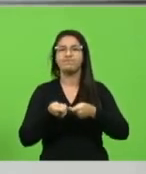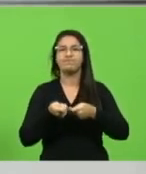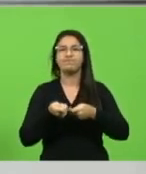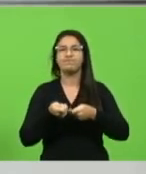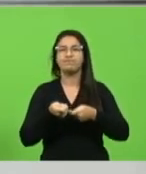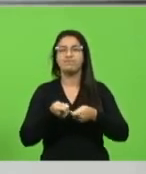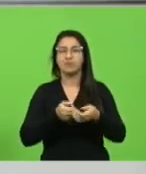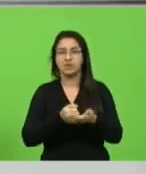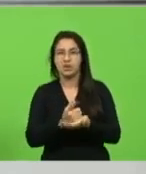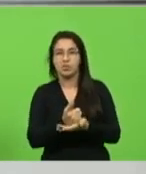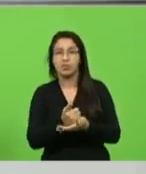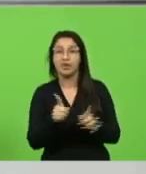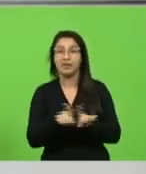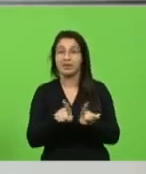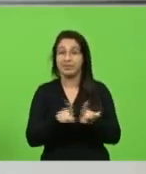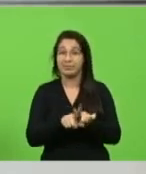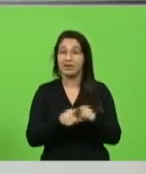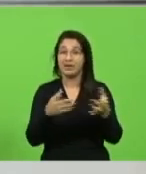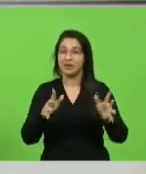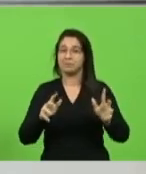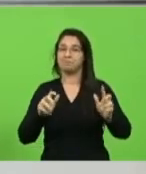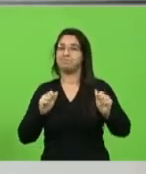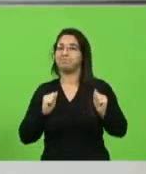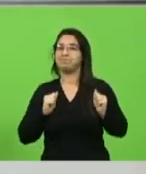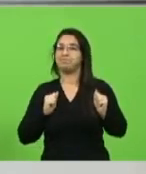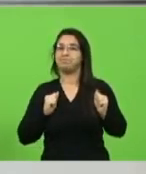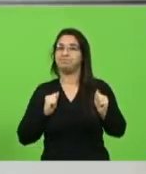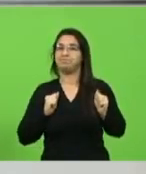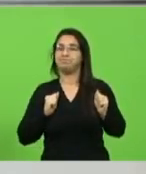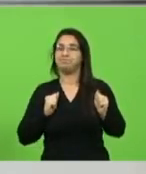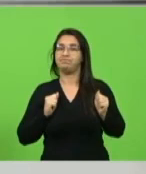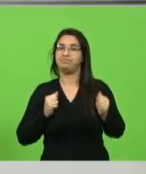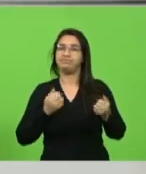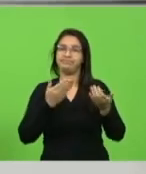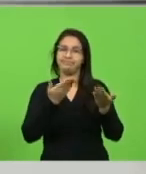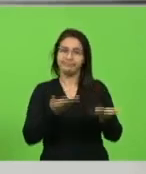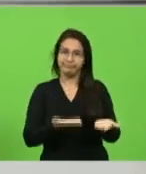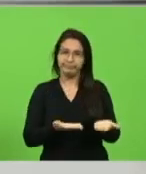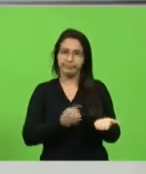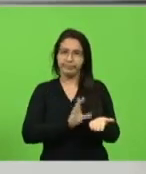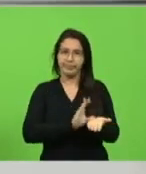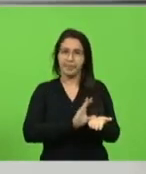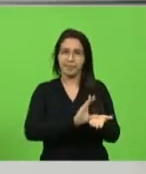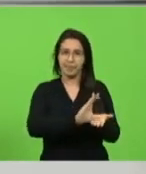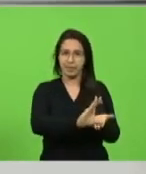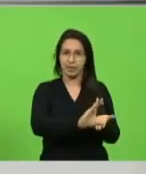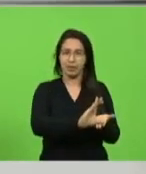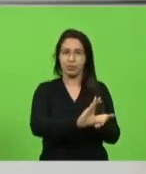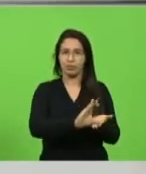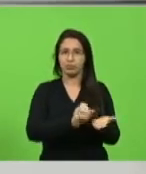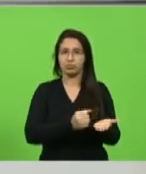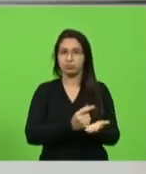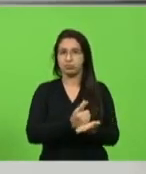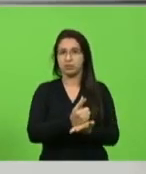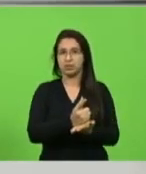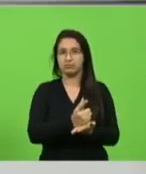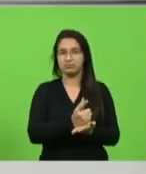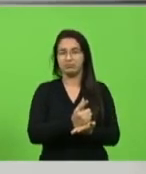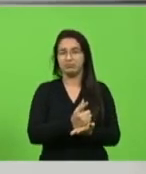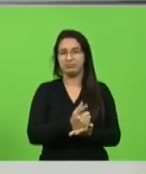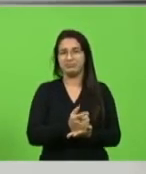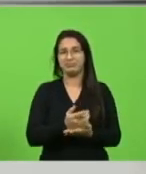sua omissão em relação ao emprego ilícito do dinheiro público, o que é suficiente para